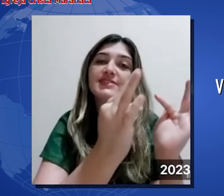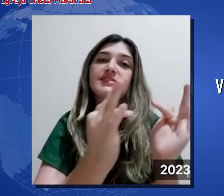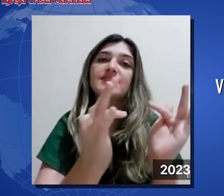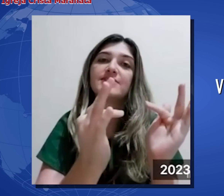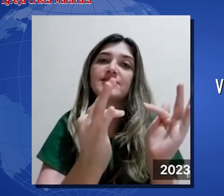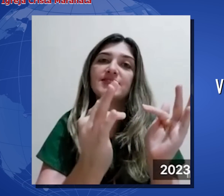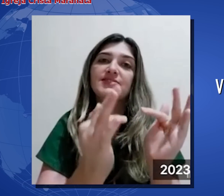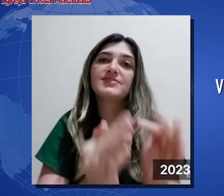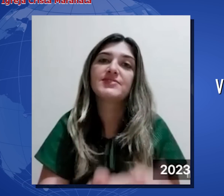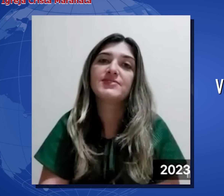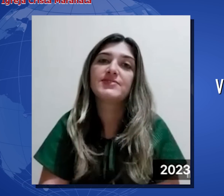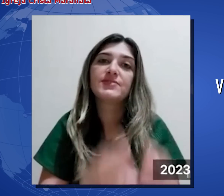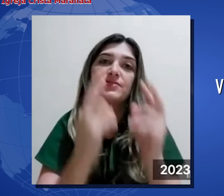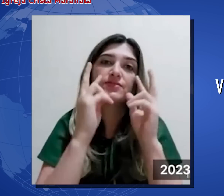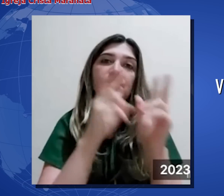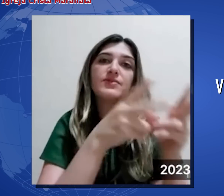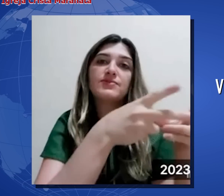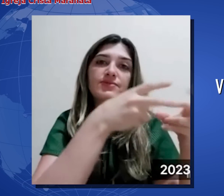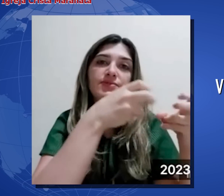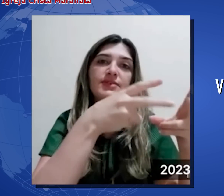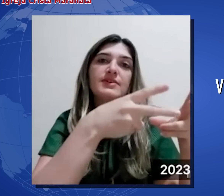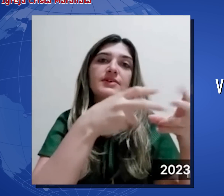a igreja fiel,